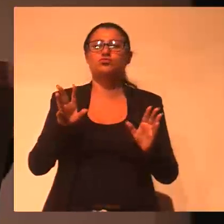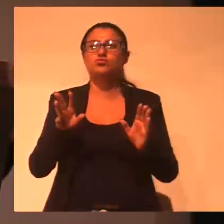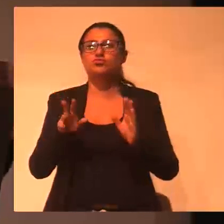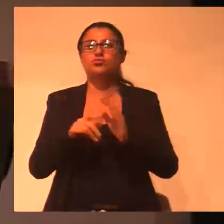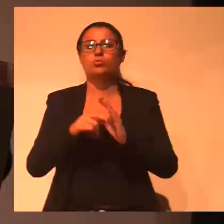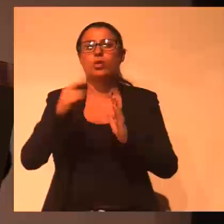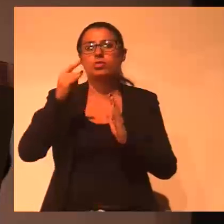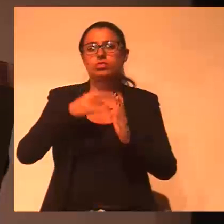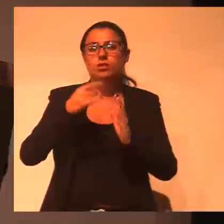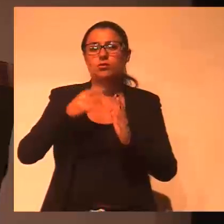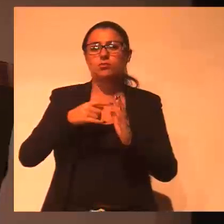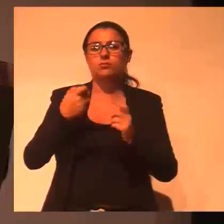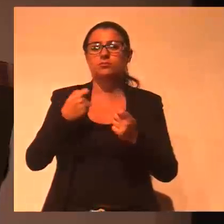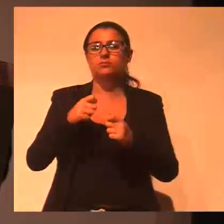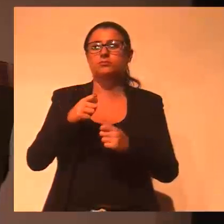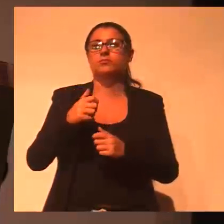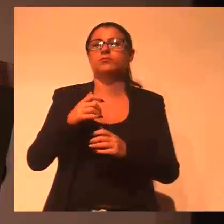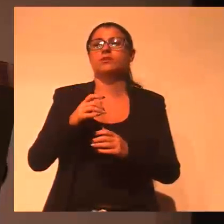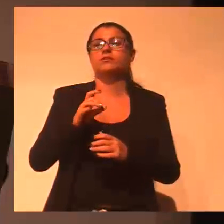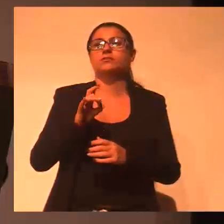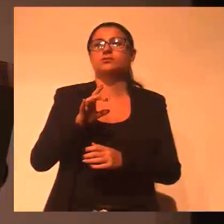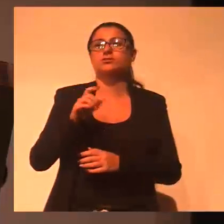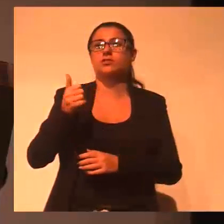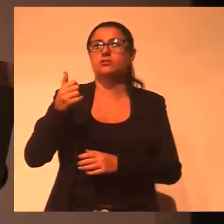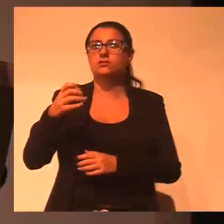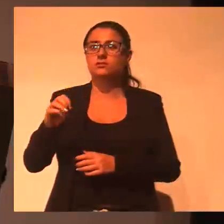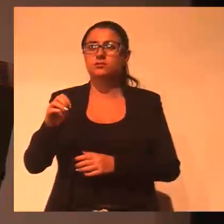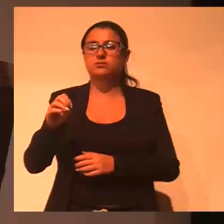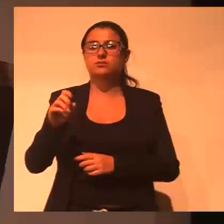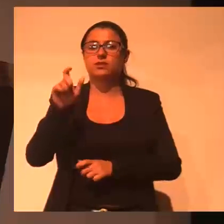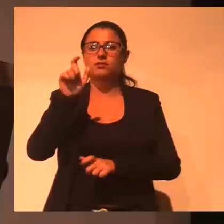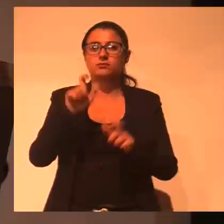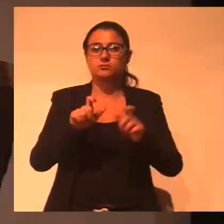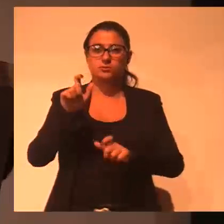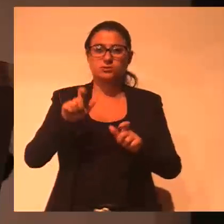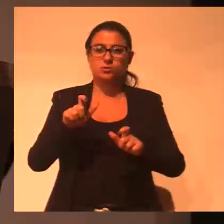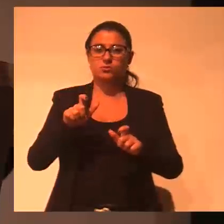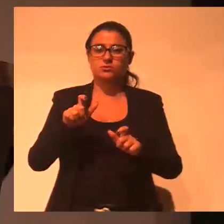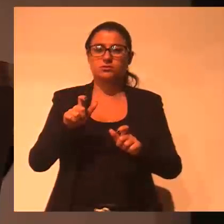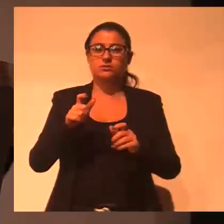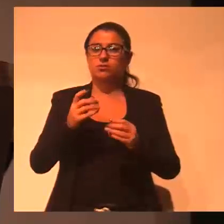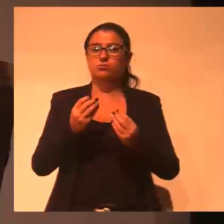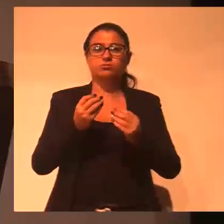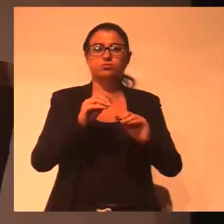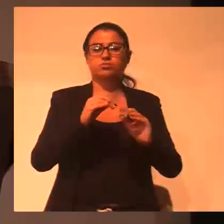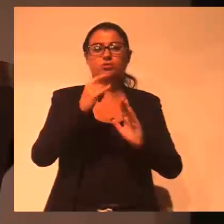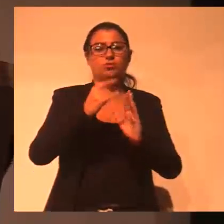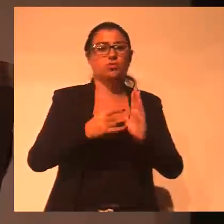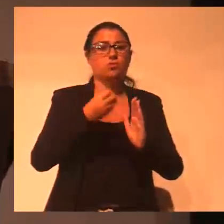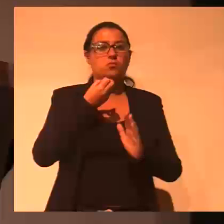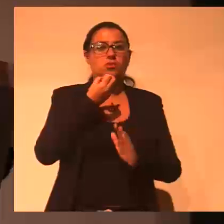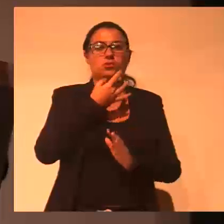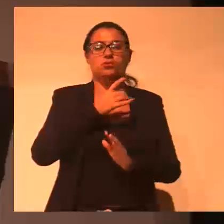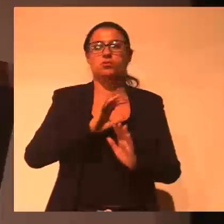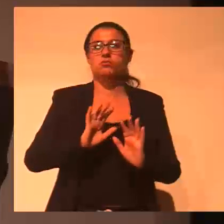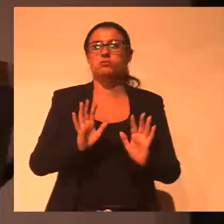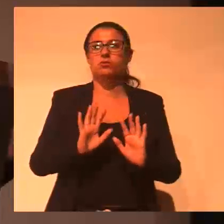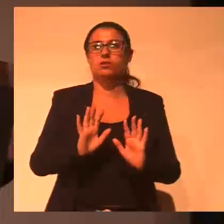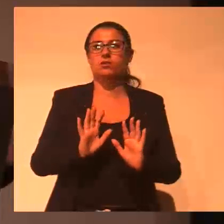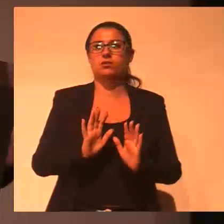mais testemunhas, são 10, e ele não fez nenhuma junção de documentos a mais. Então, nós vamos analisar os documentos